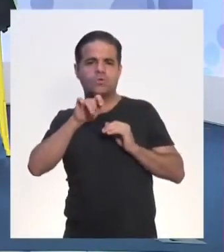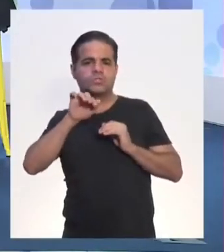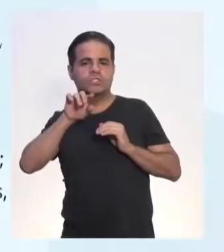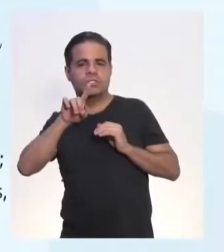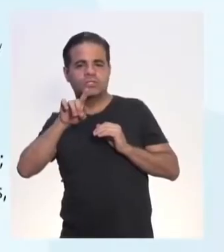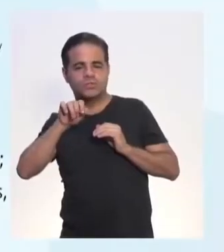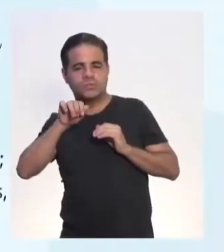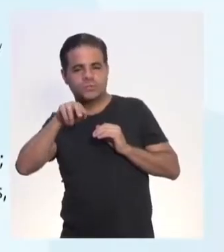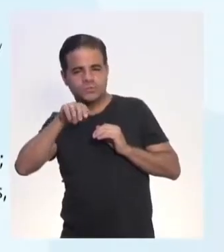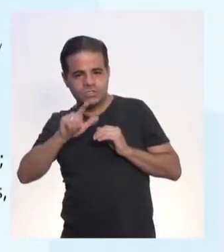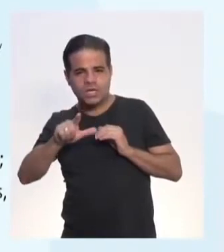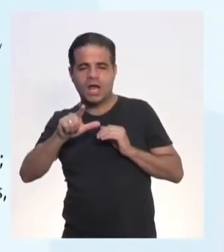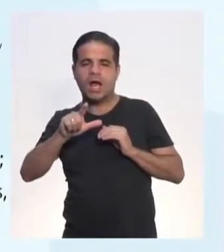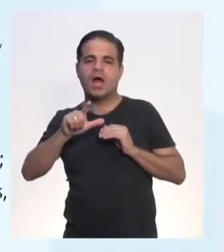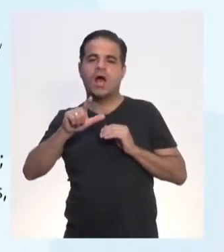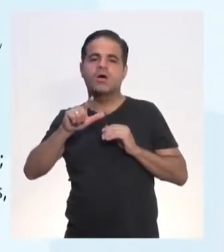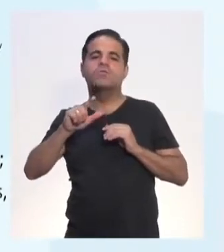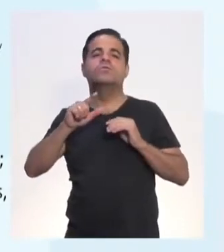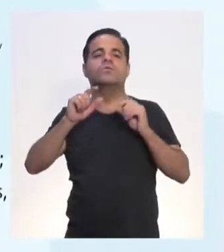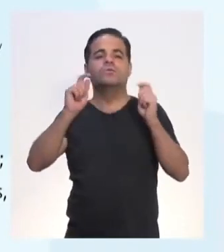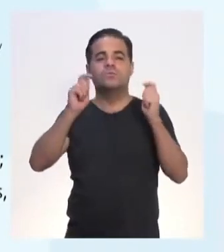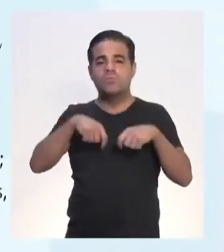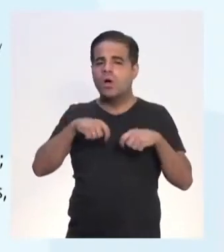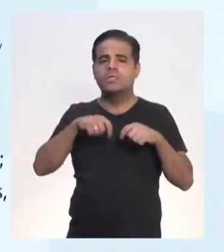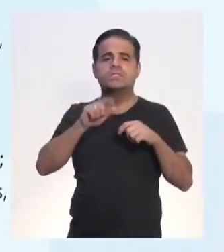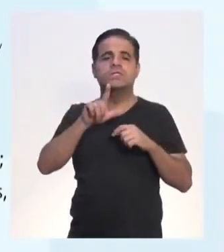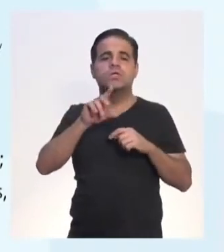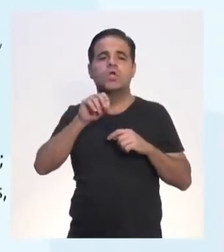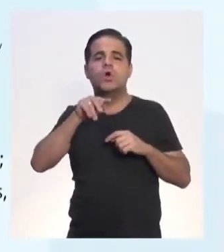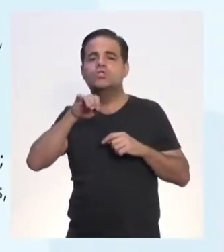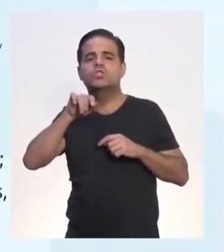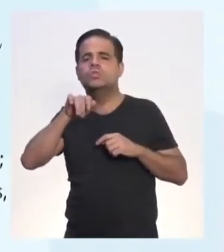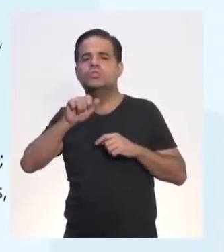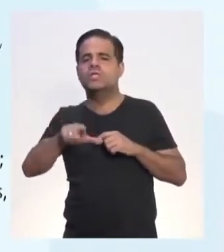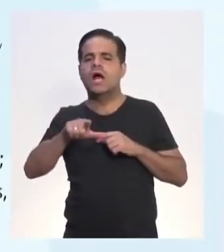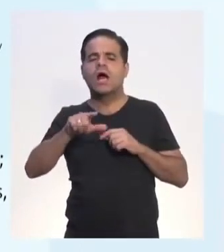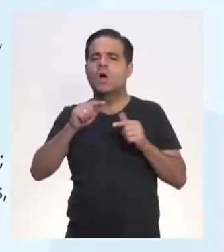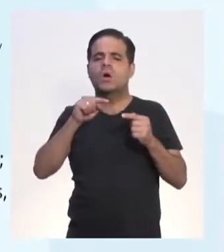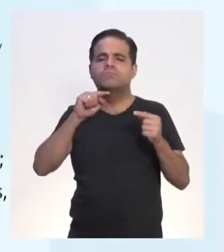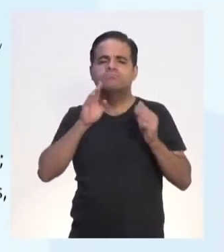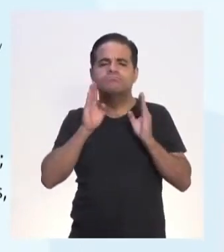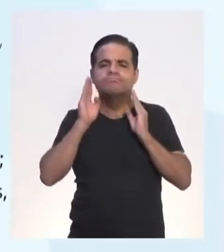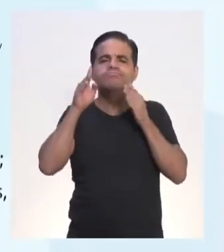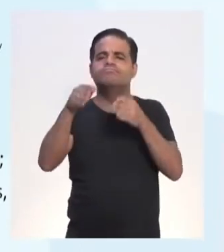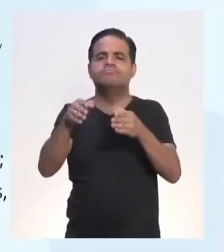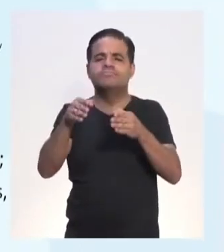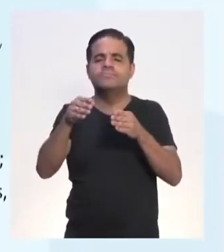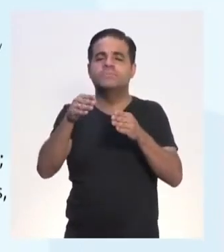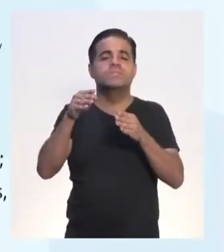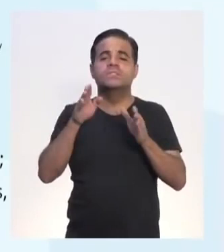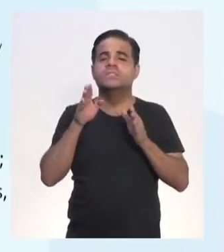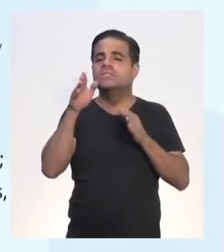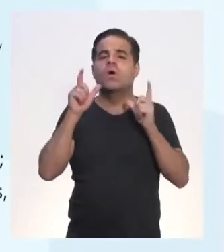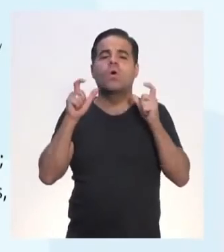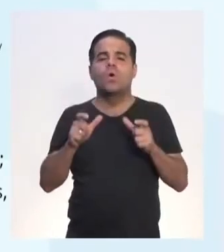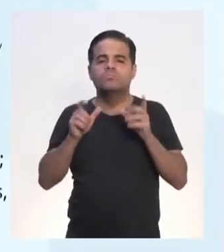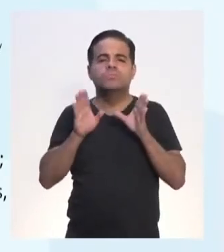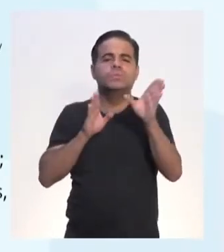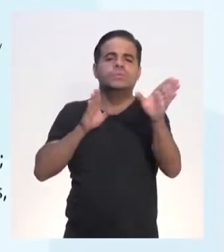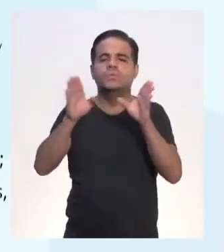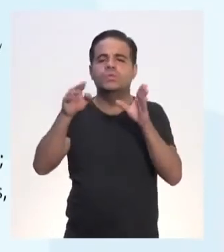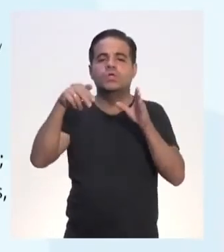tá ok? Tudo bem? Sim. Longitudinal, a gente está falando em que direção? De norte a sul. Exato.